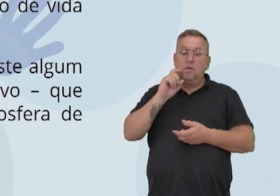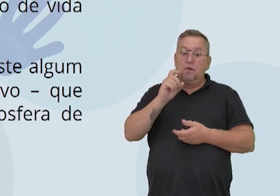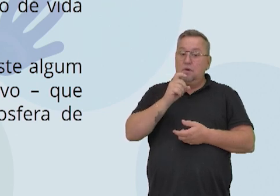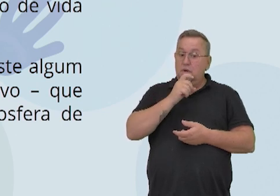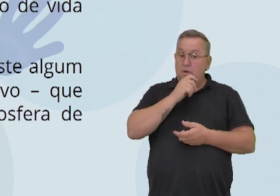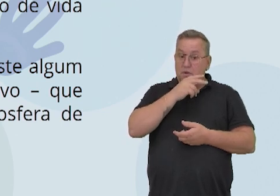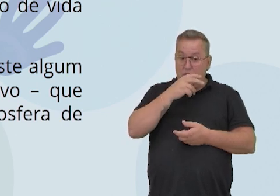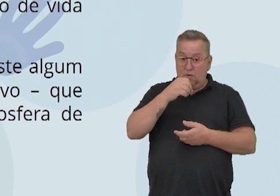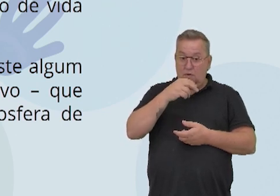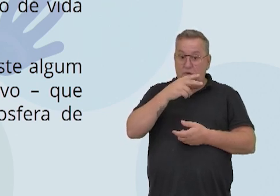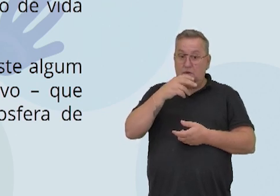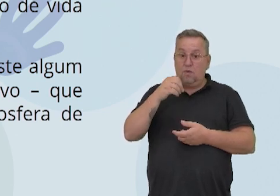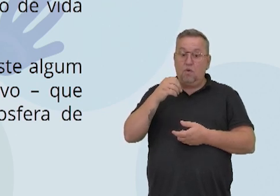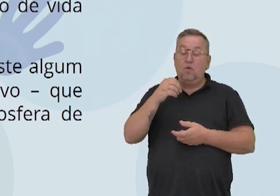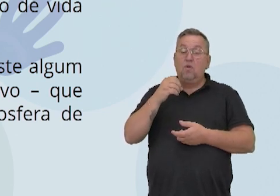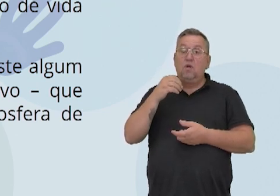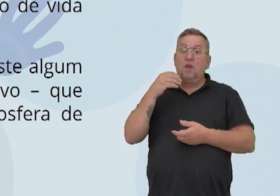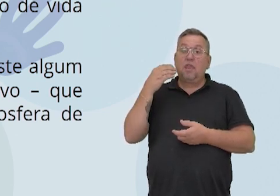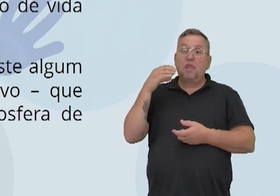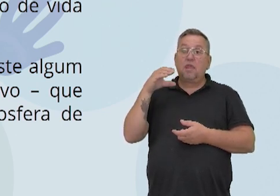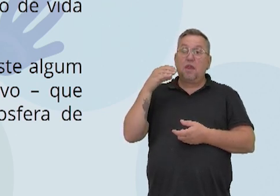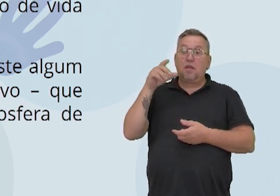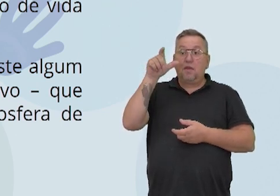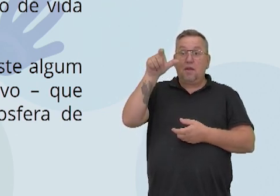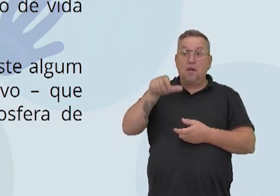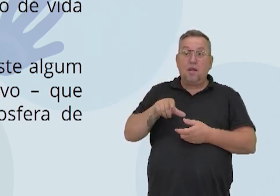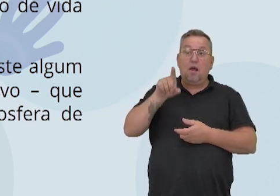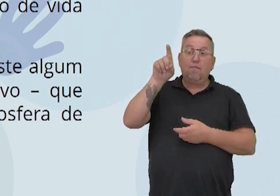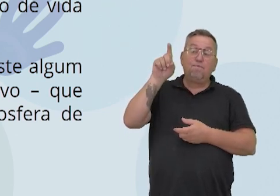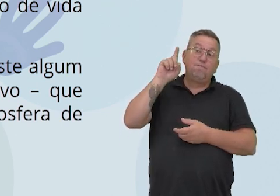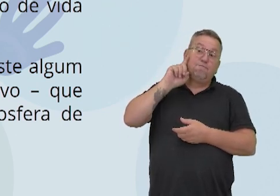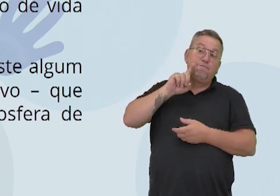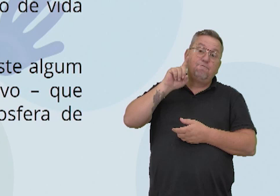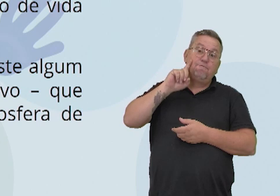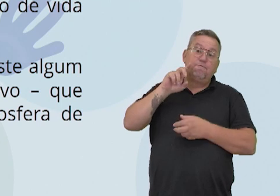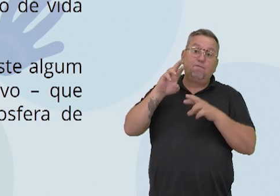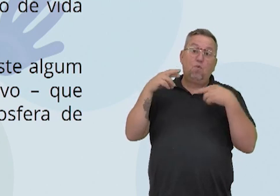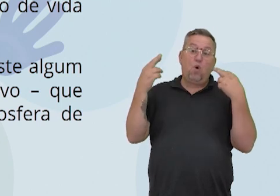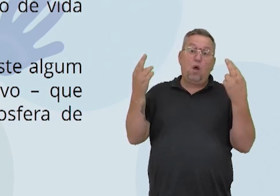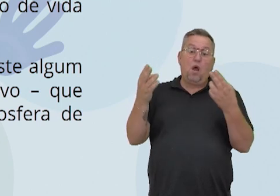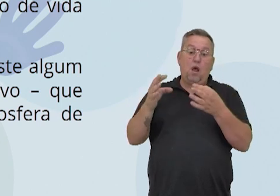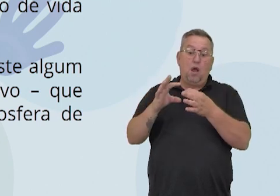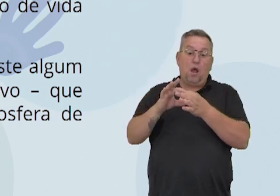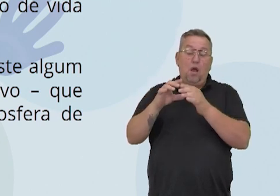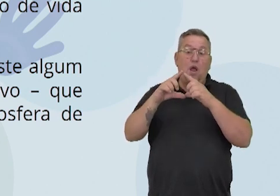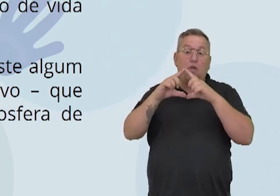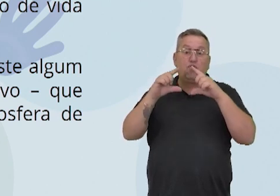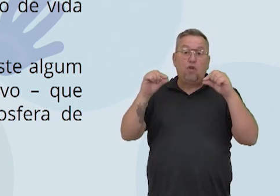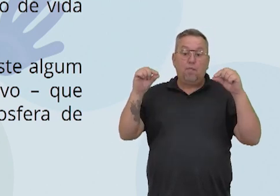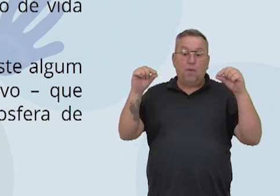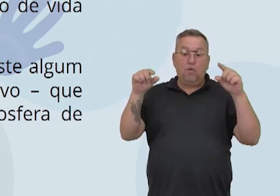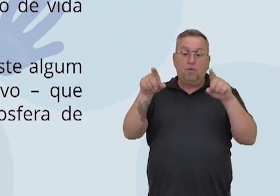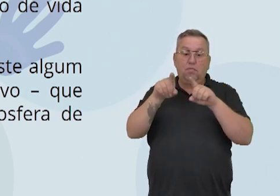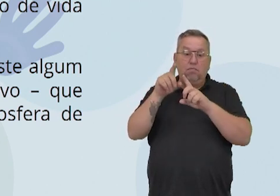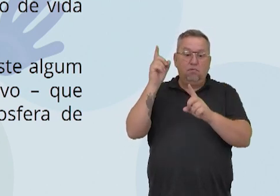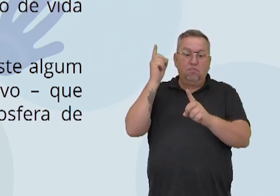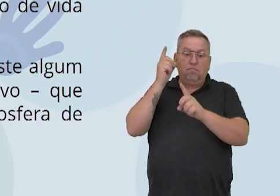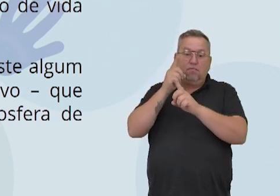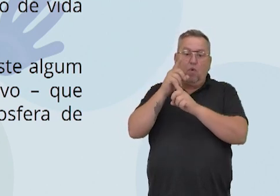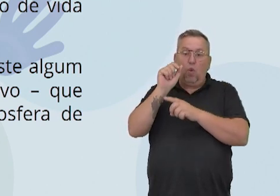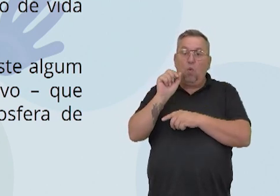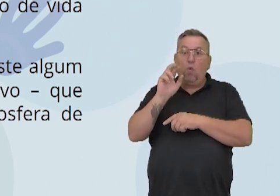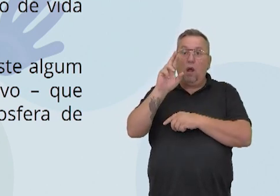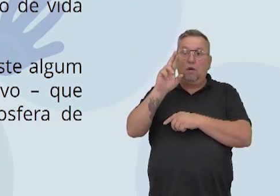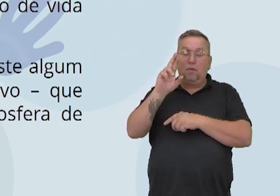Em setembro de 2020, cientistas dos Estados Unidos, do Reino Unido e do Japão identificaram na